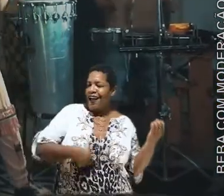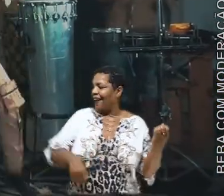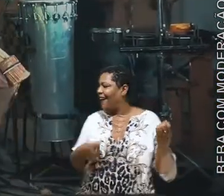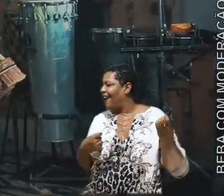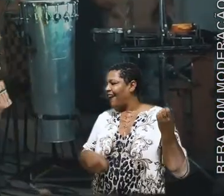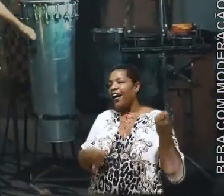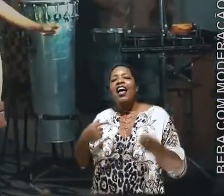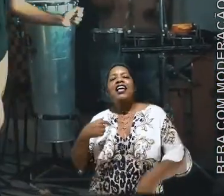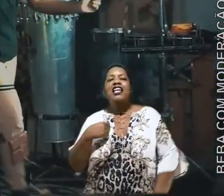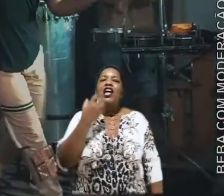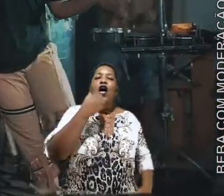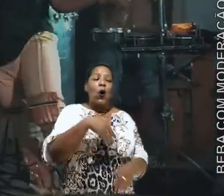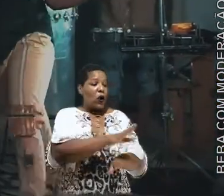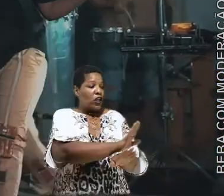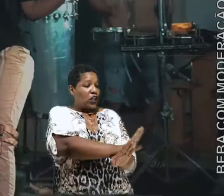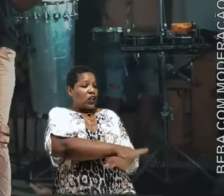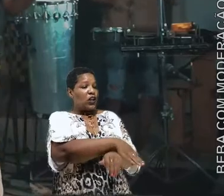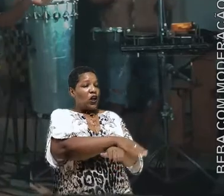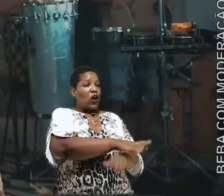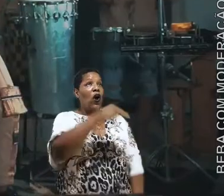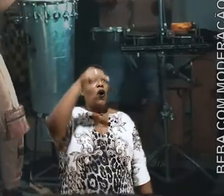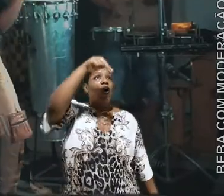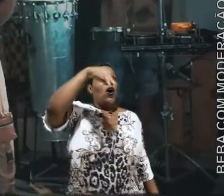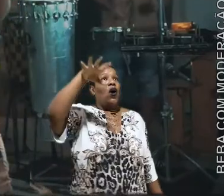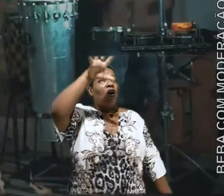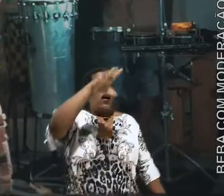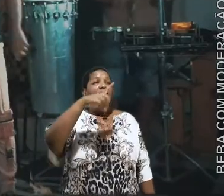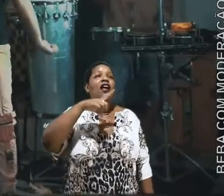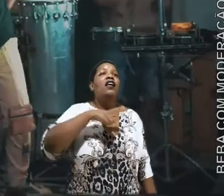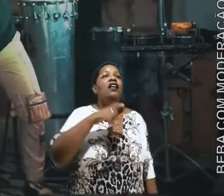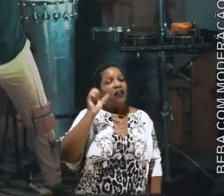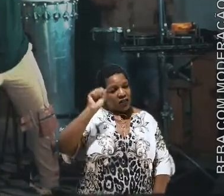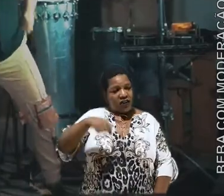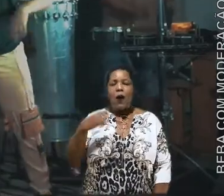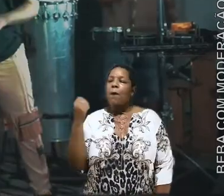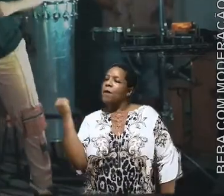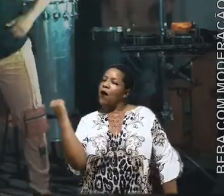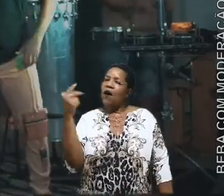gelado América e